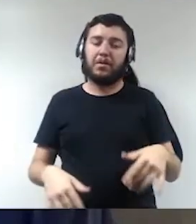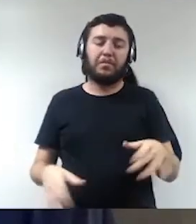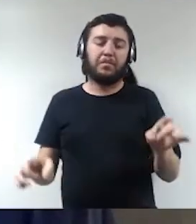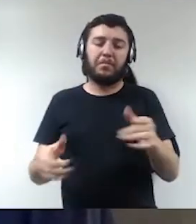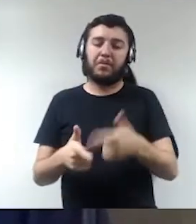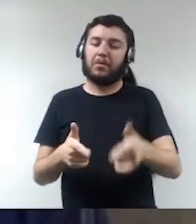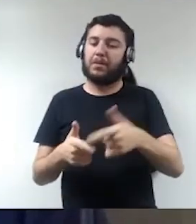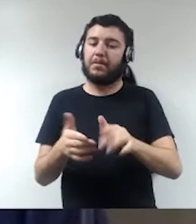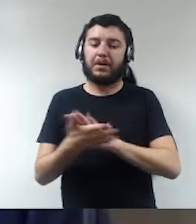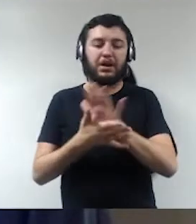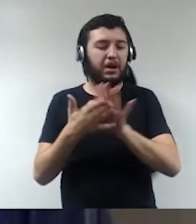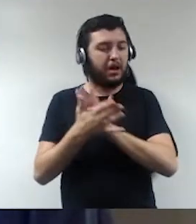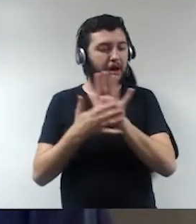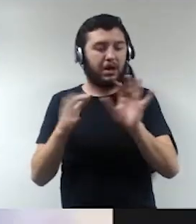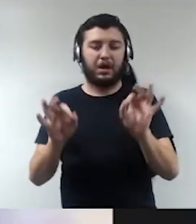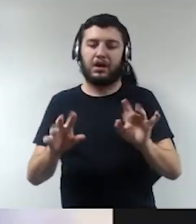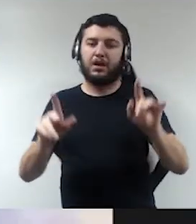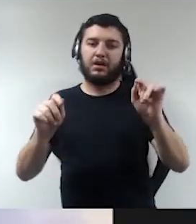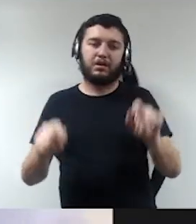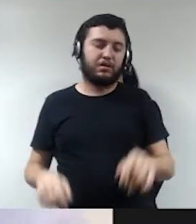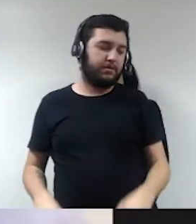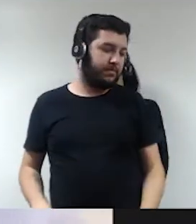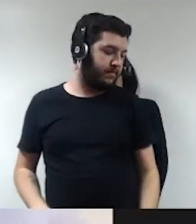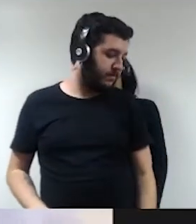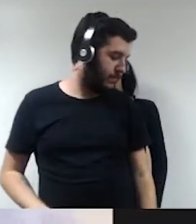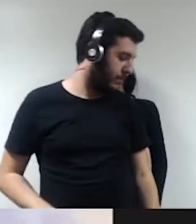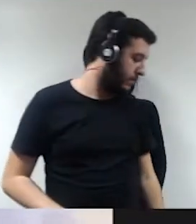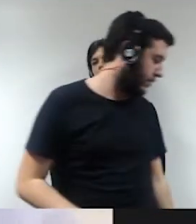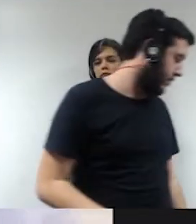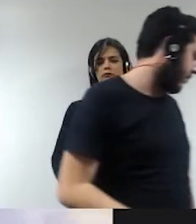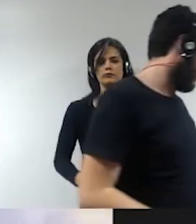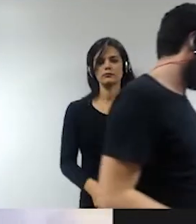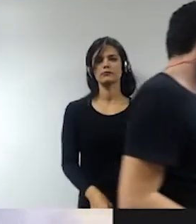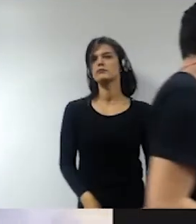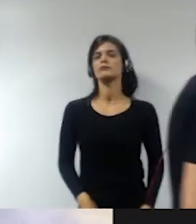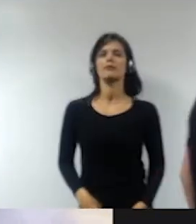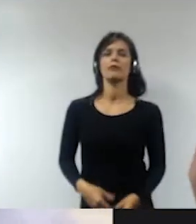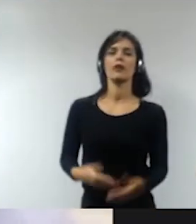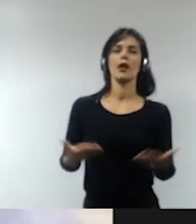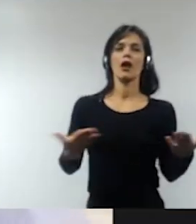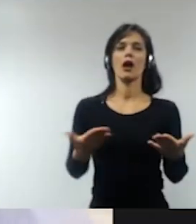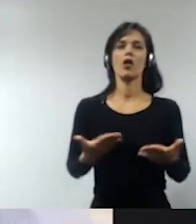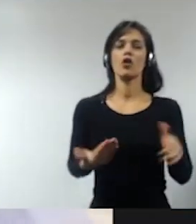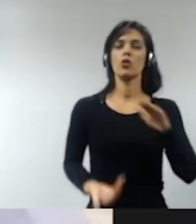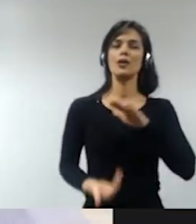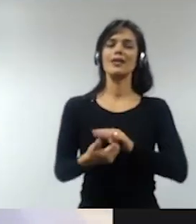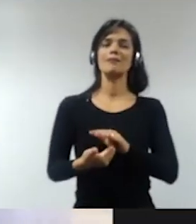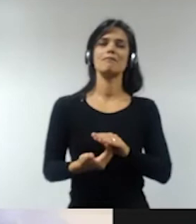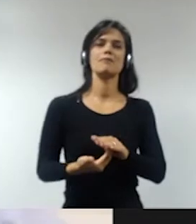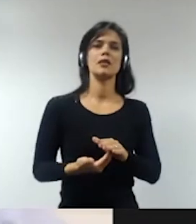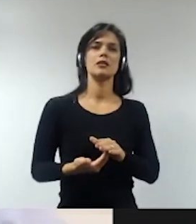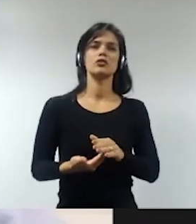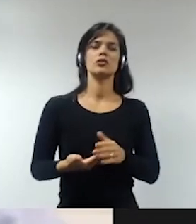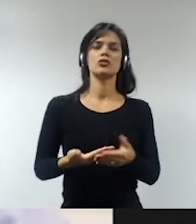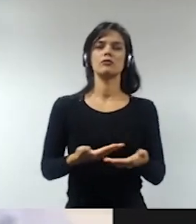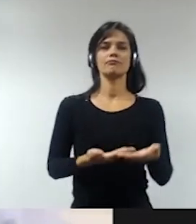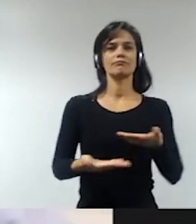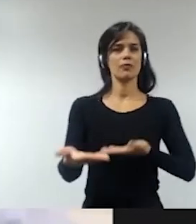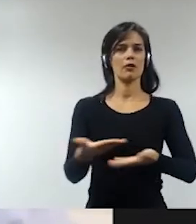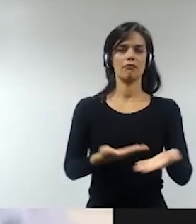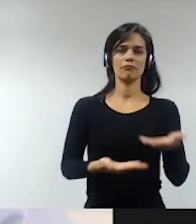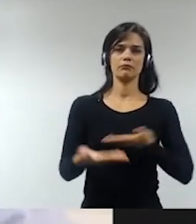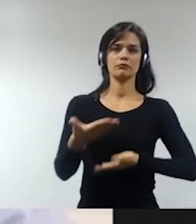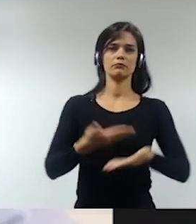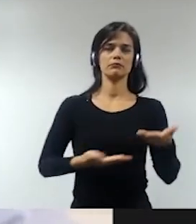problema. Então, eu vou encerrar só para perguntar: limite da mediação, tá? Se eu posso fazer a mediação em